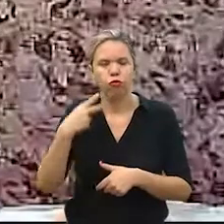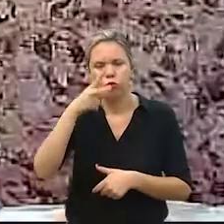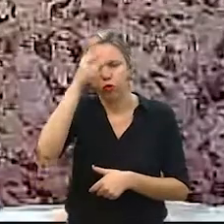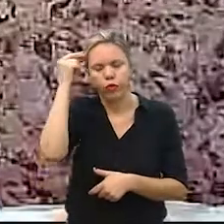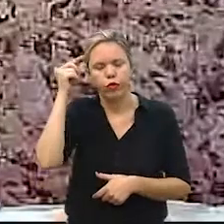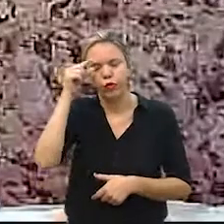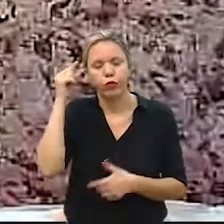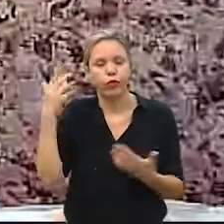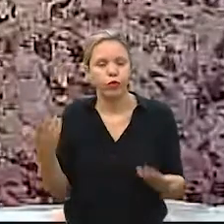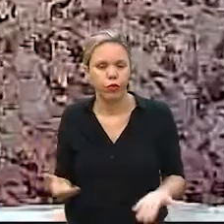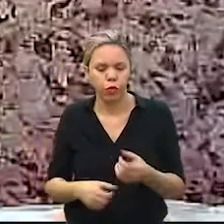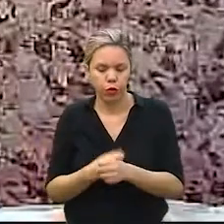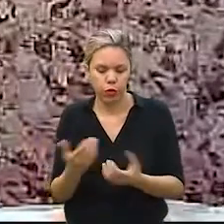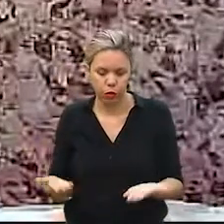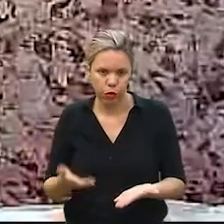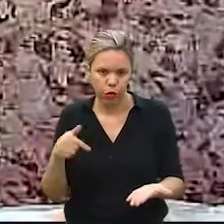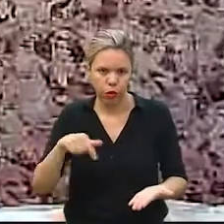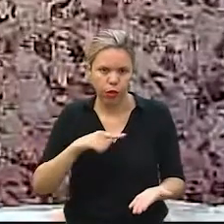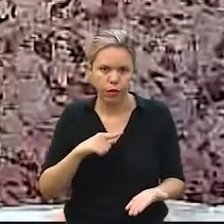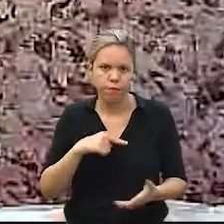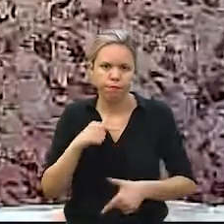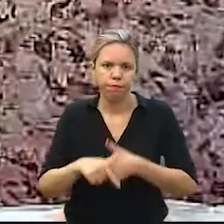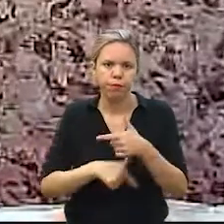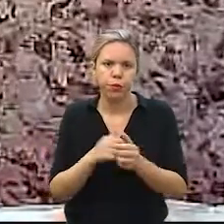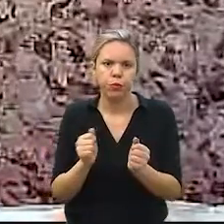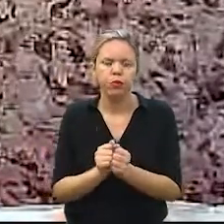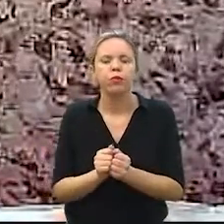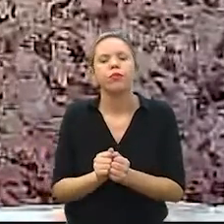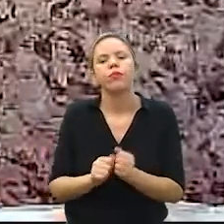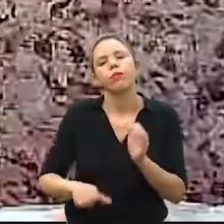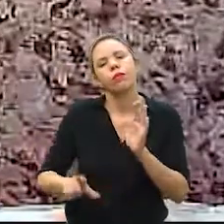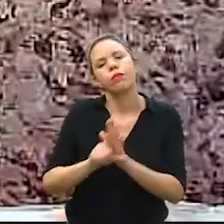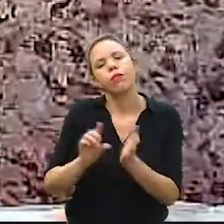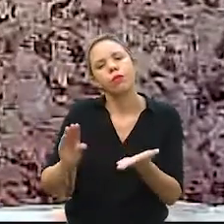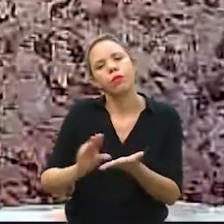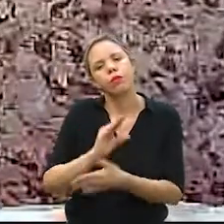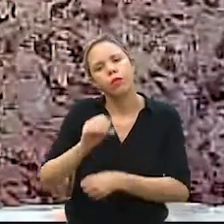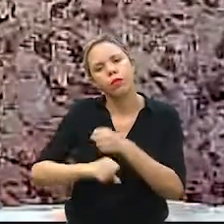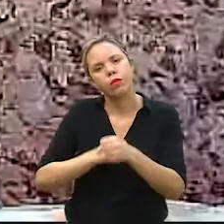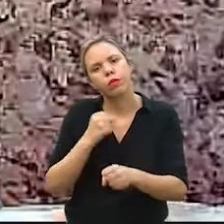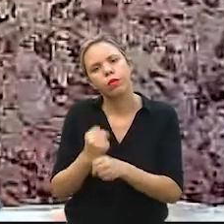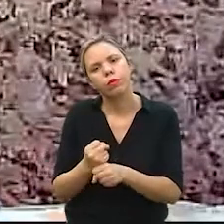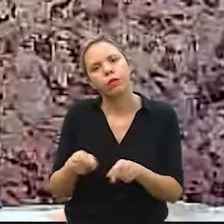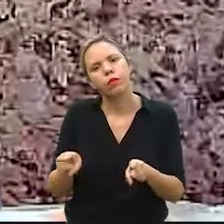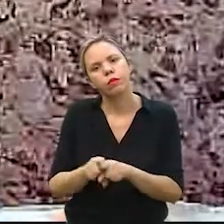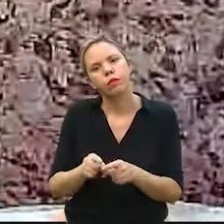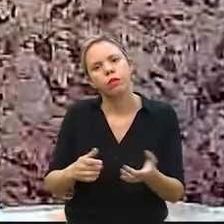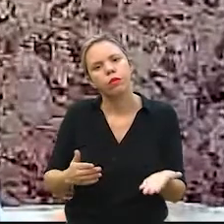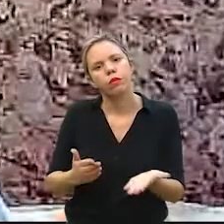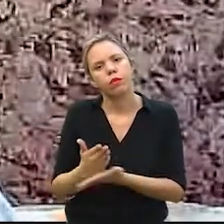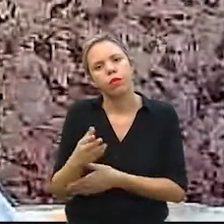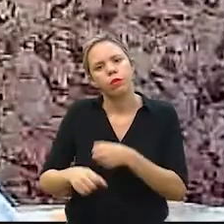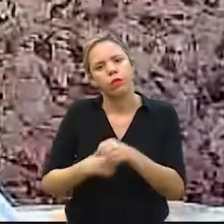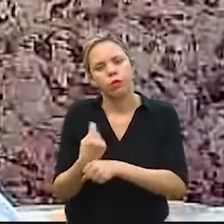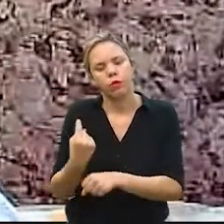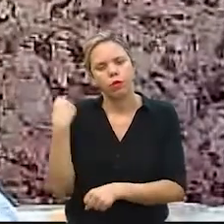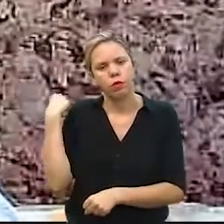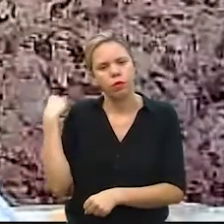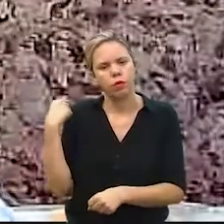E também, este ano, nós estamos trabalhando com a lei orçamentária anual, que também foi aprovada o ano